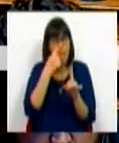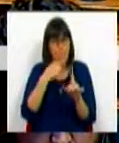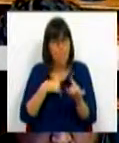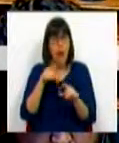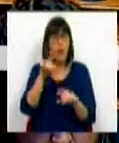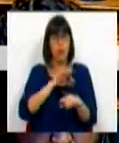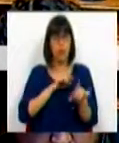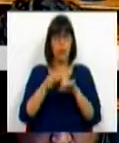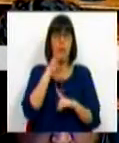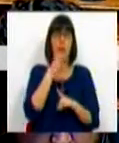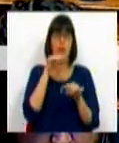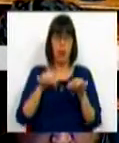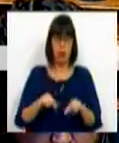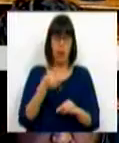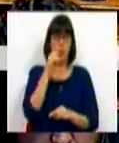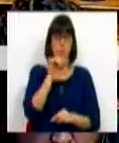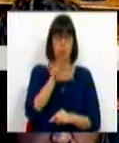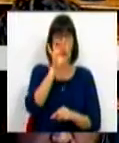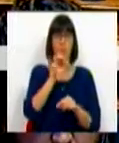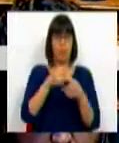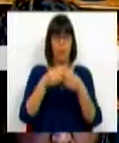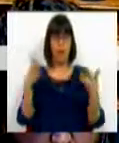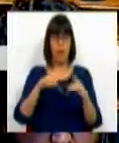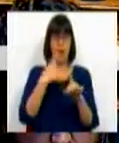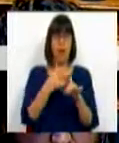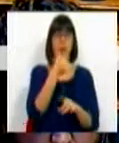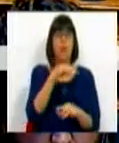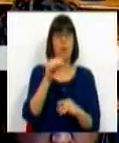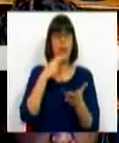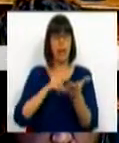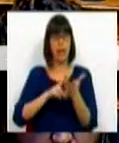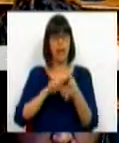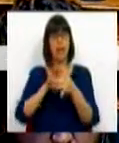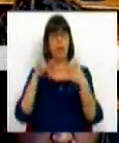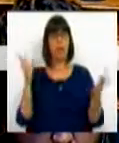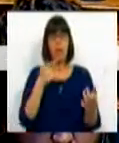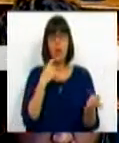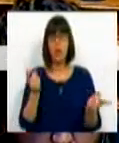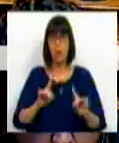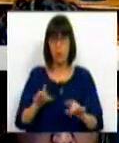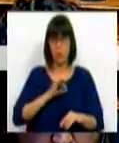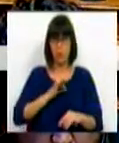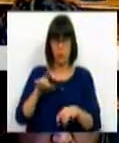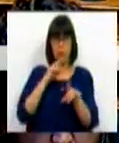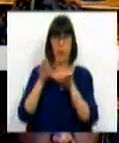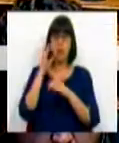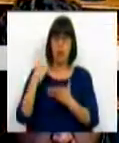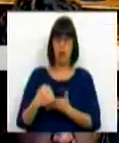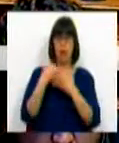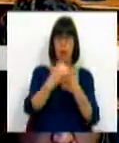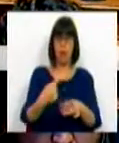porque os senhores deputados dizem aqui que 1,8% de crescimento em 2016 é irrealista, sem perceberem que os senhores deputados